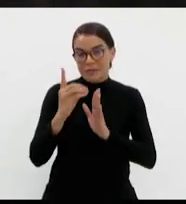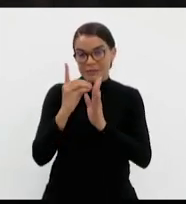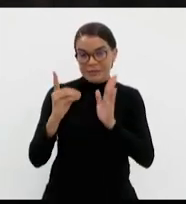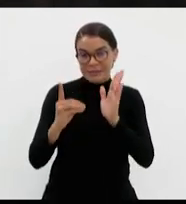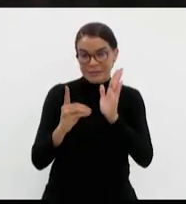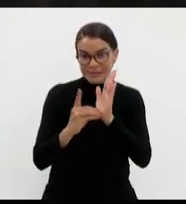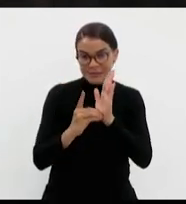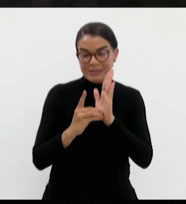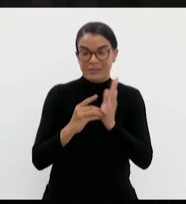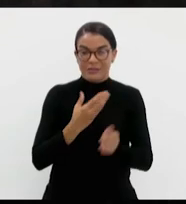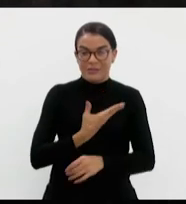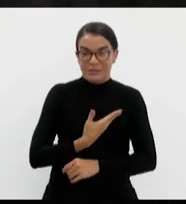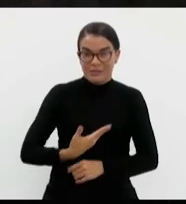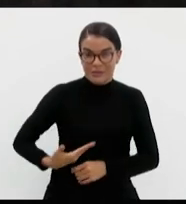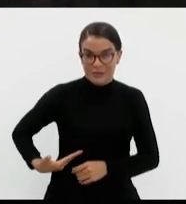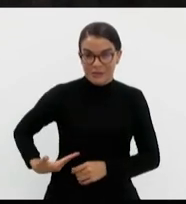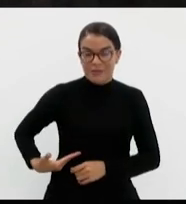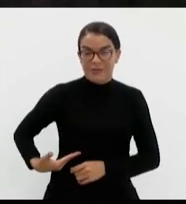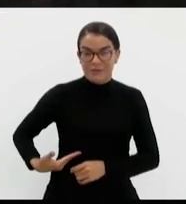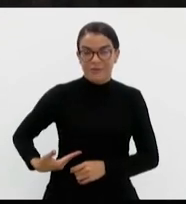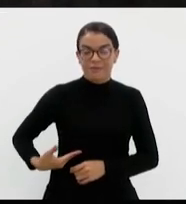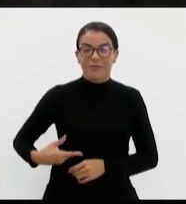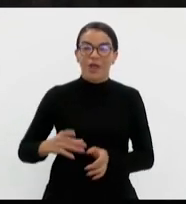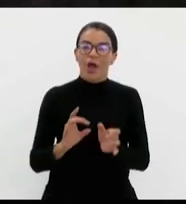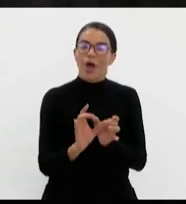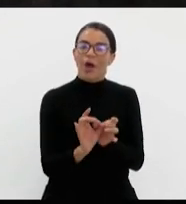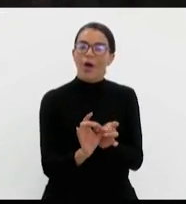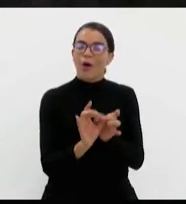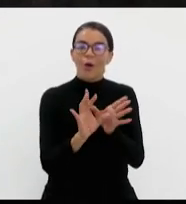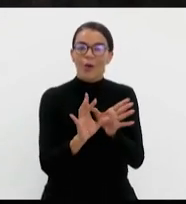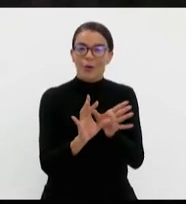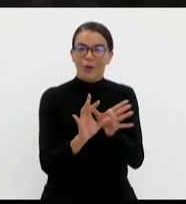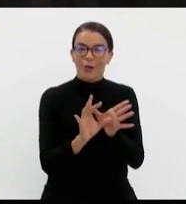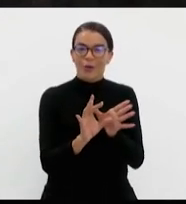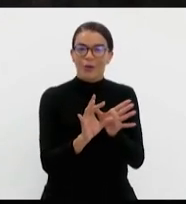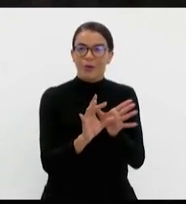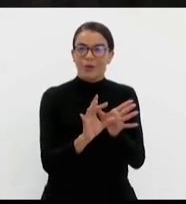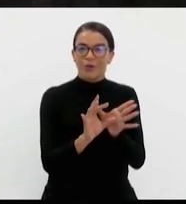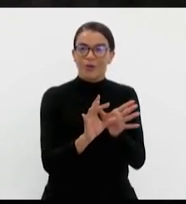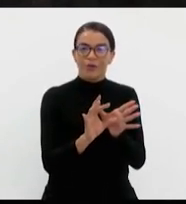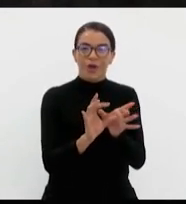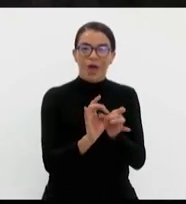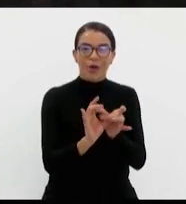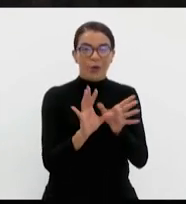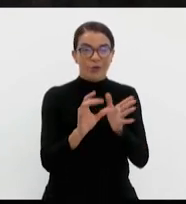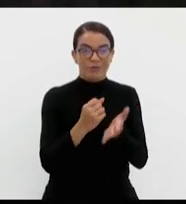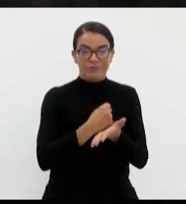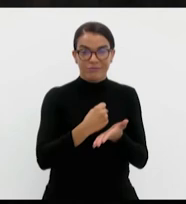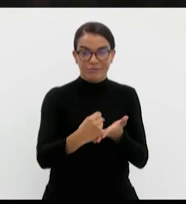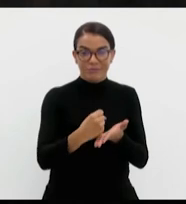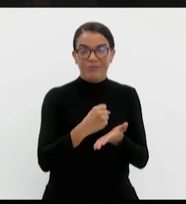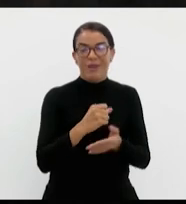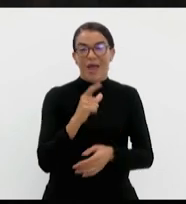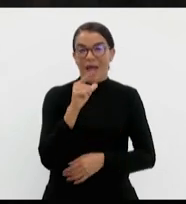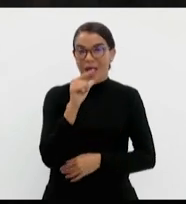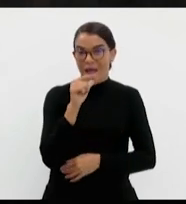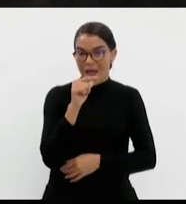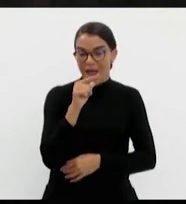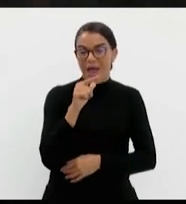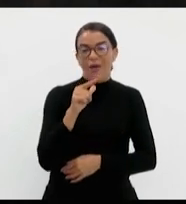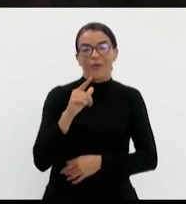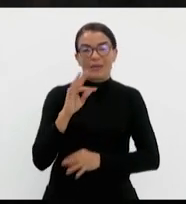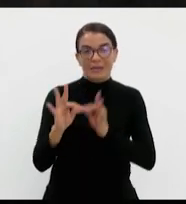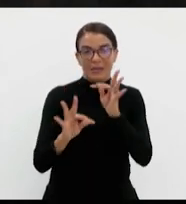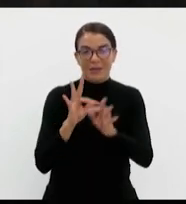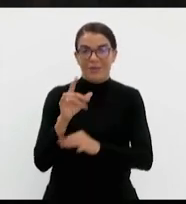governador que autorizava a concessão da água esgoto à iniciativa